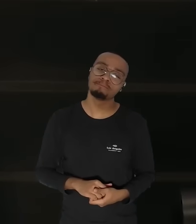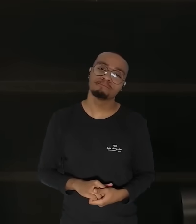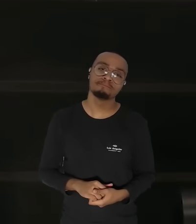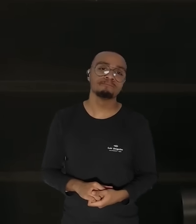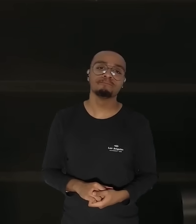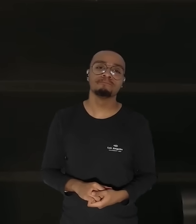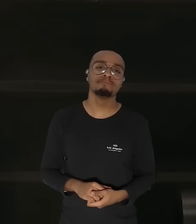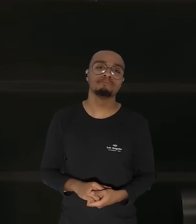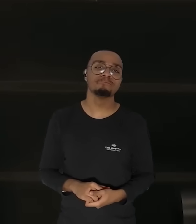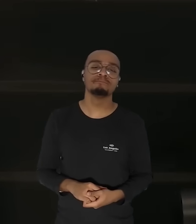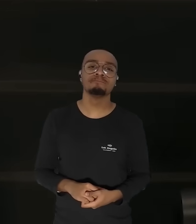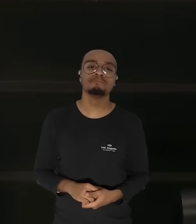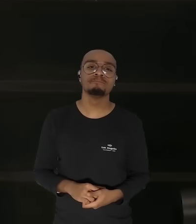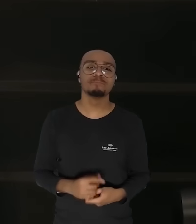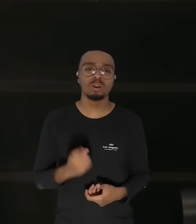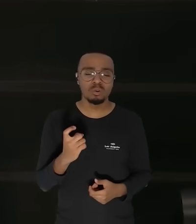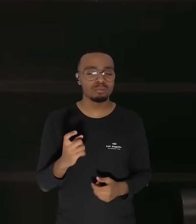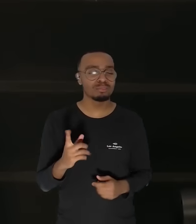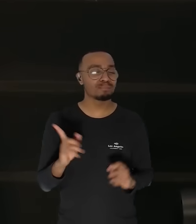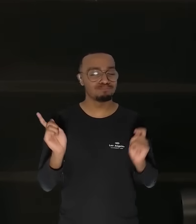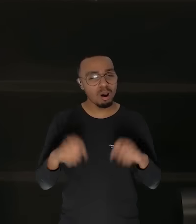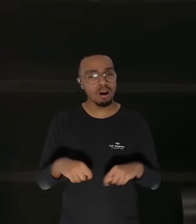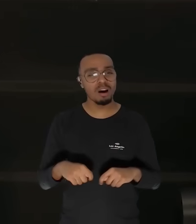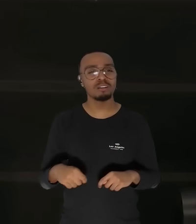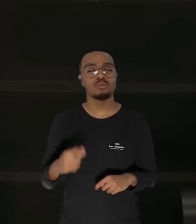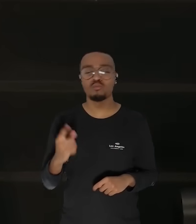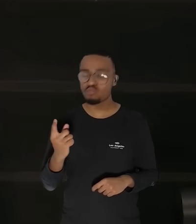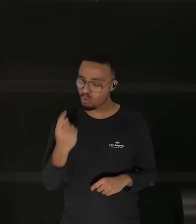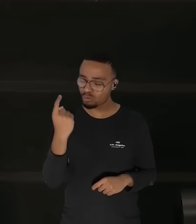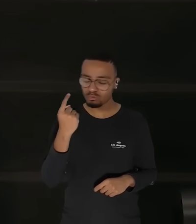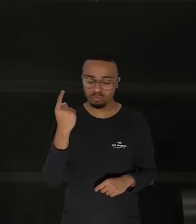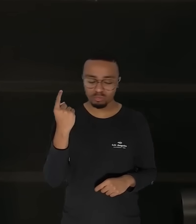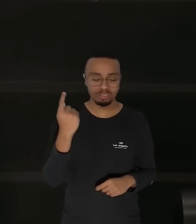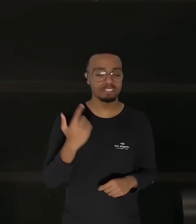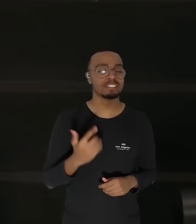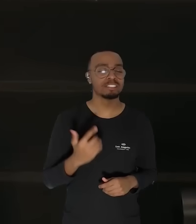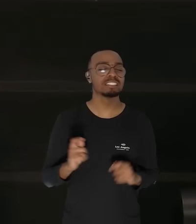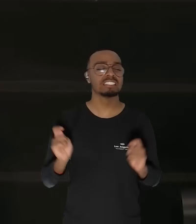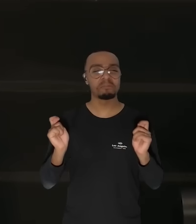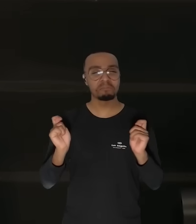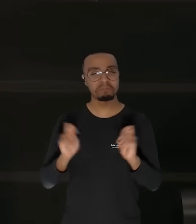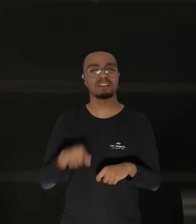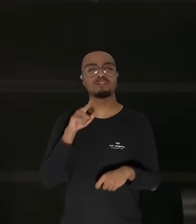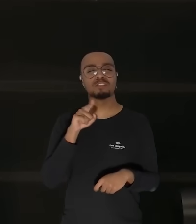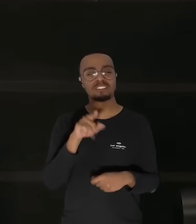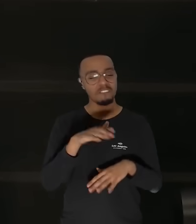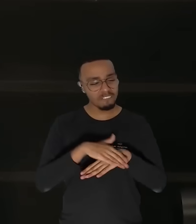A única coisa que te resta no meio dessa bagunça